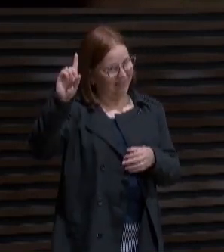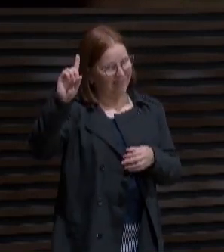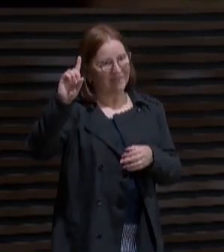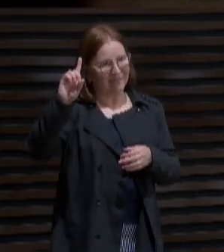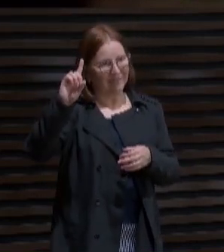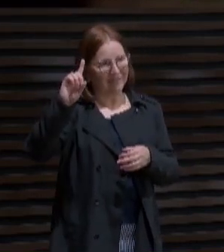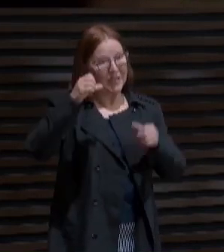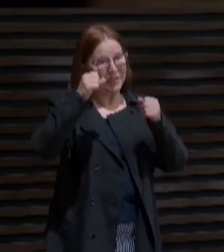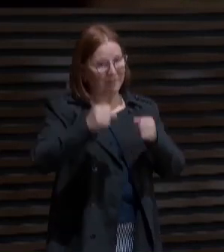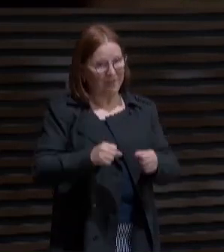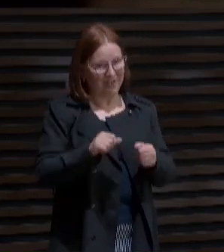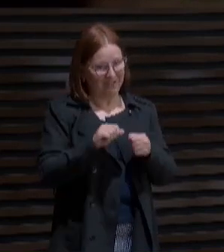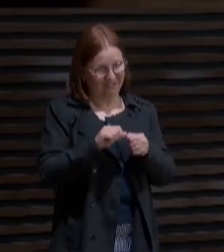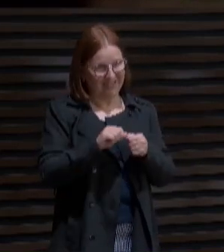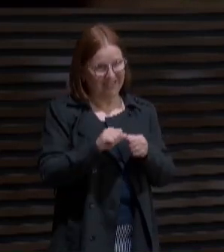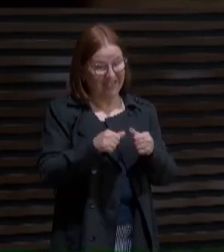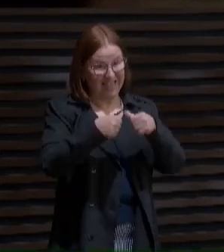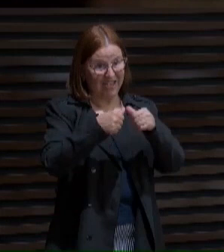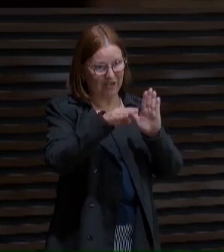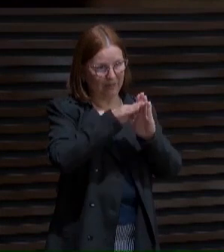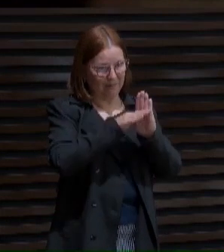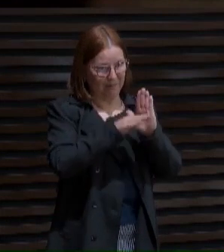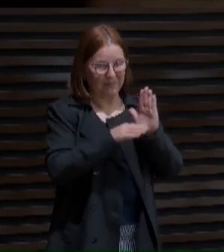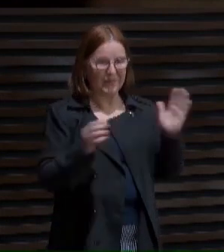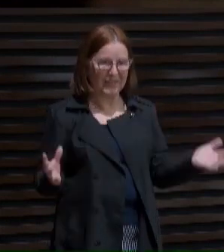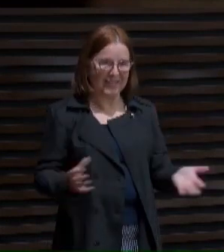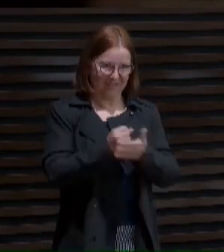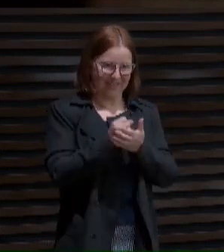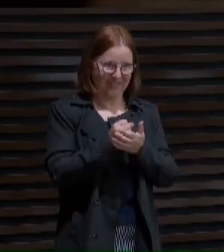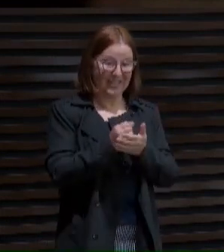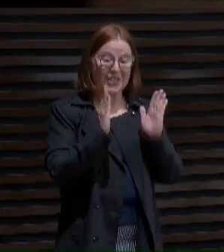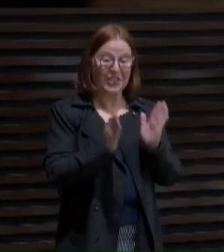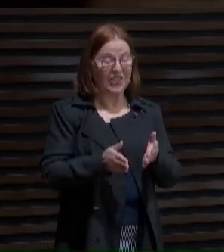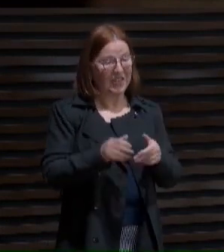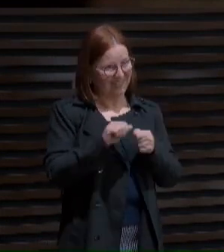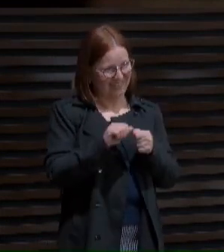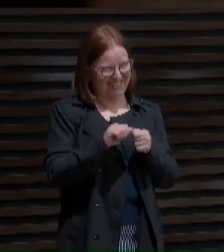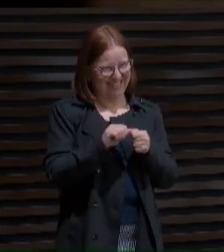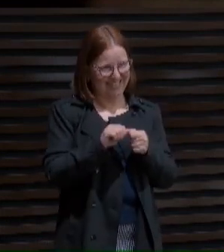e executar o plano de redenção. Ele o fez.